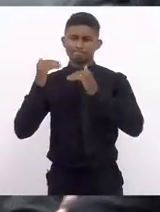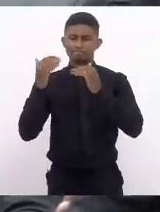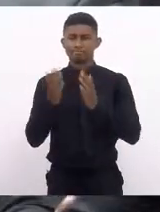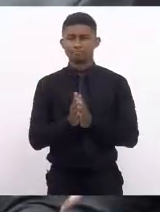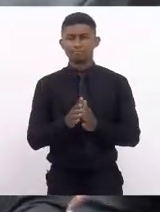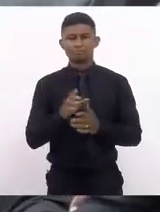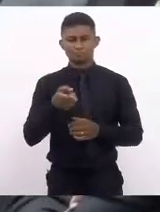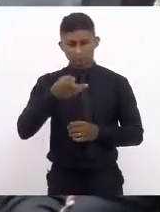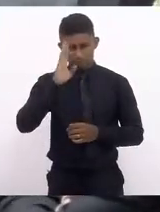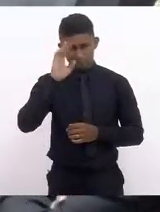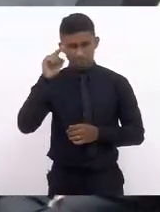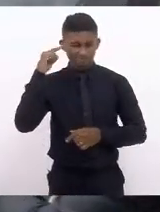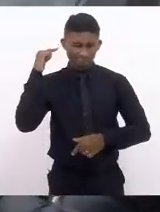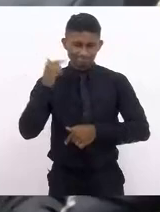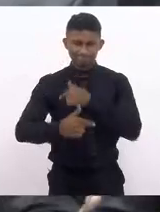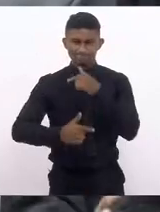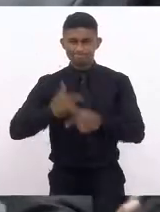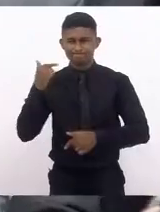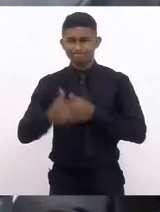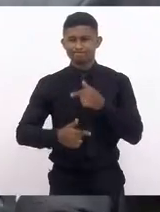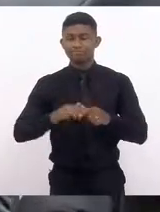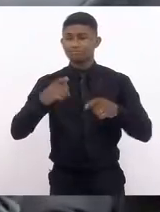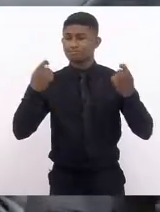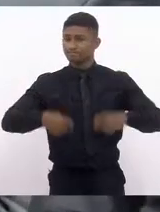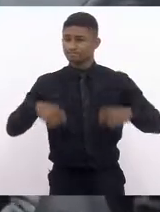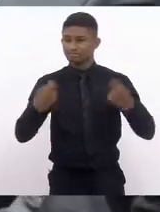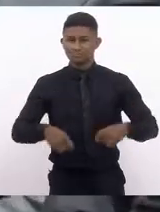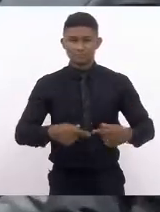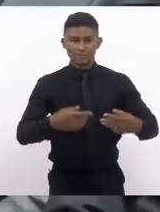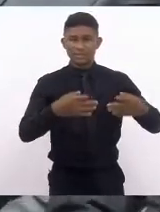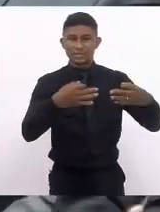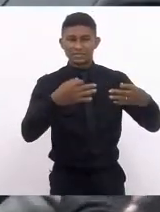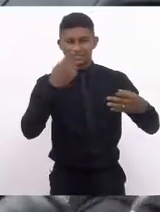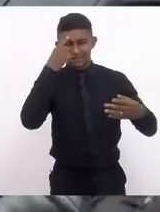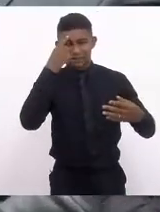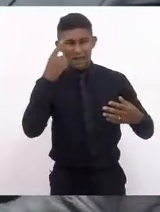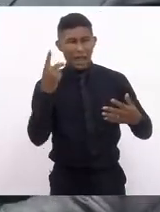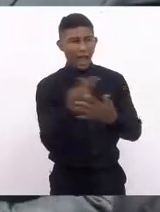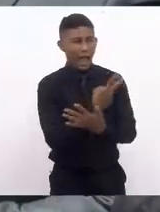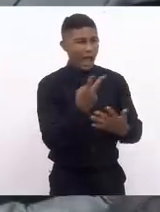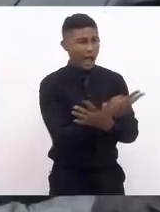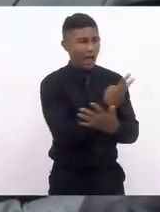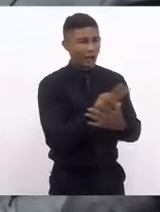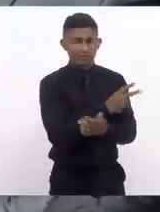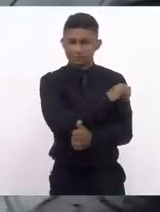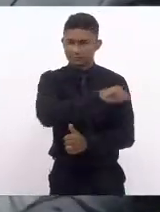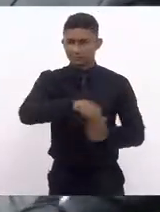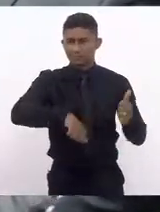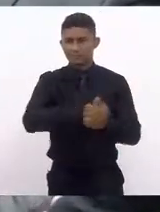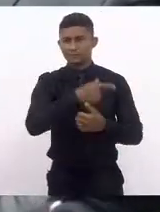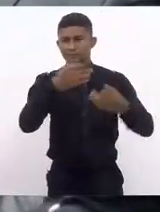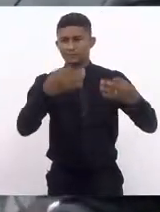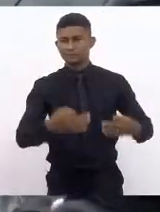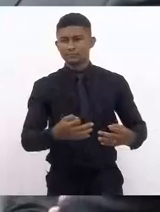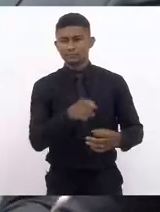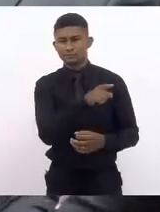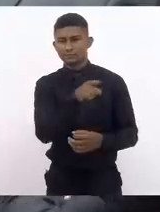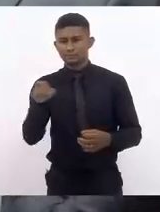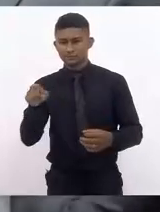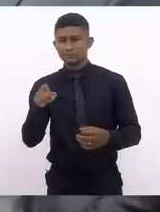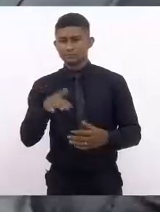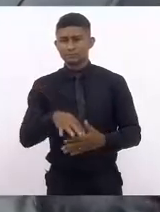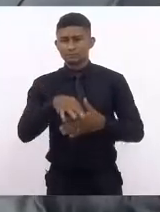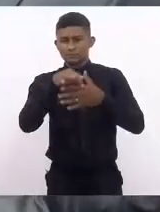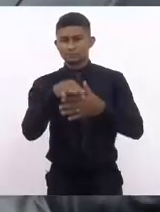maior Tem trabalhado bastante mas ficamos reparar as injustiças feitas ao longo do tempo por aqueles que estiveram à frente e não